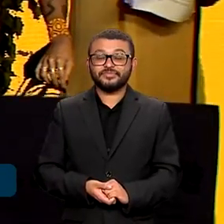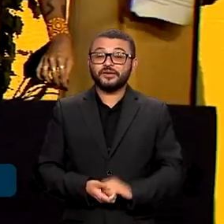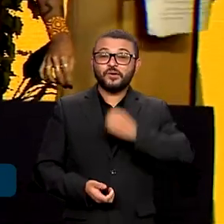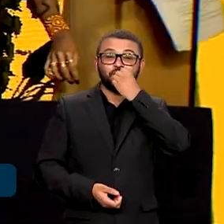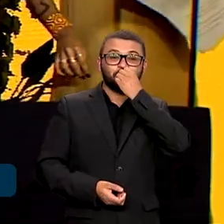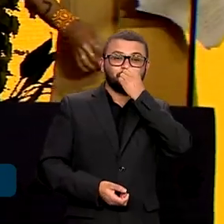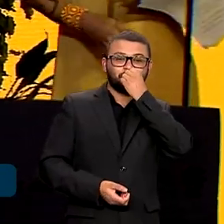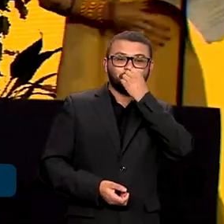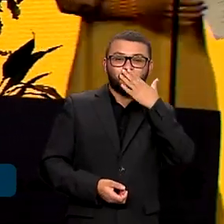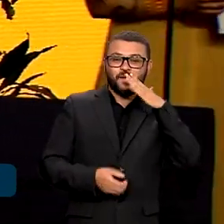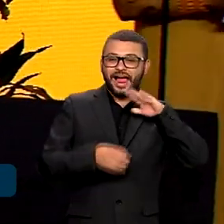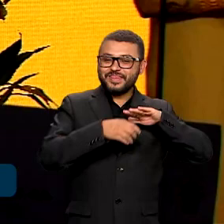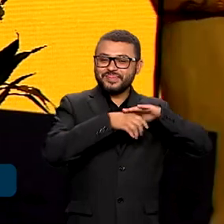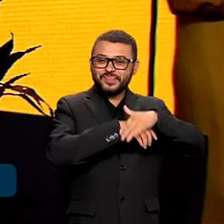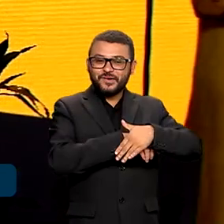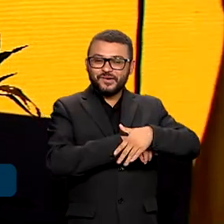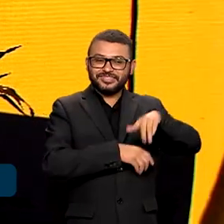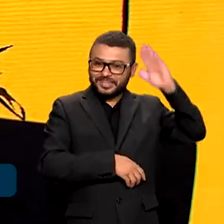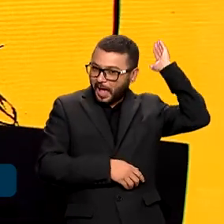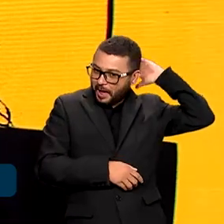Boa noite, Pará!